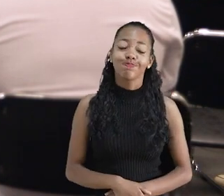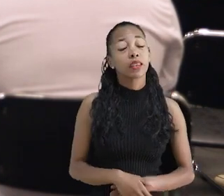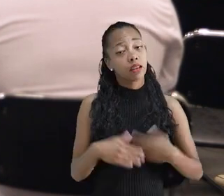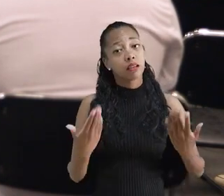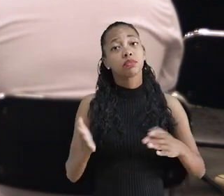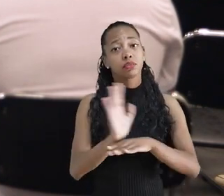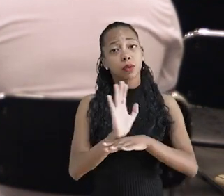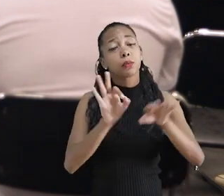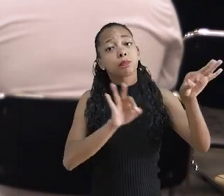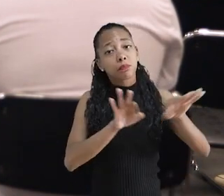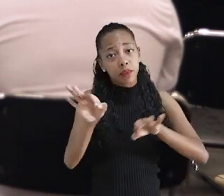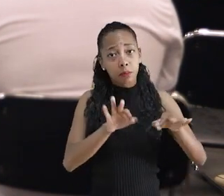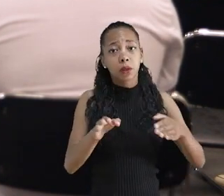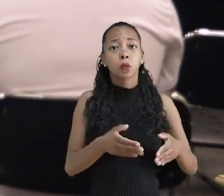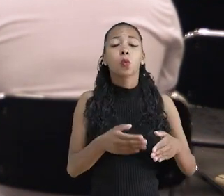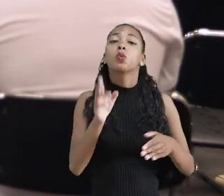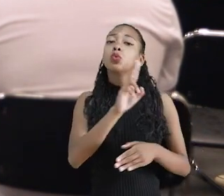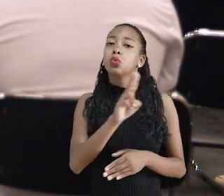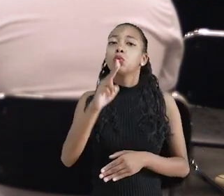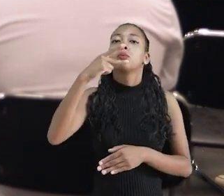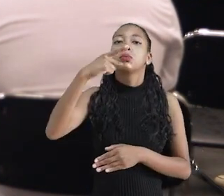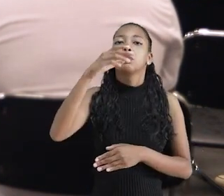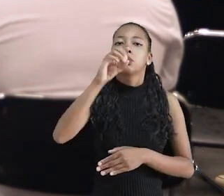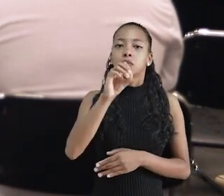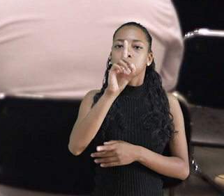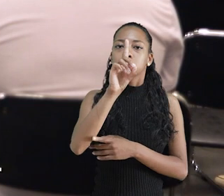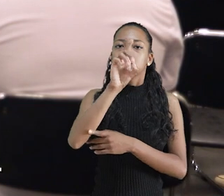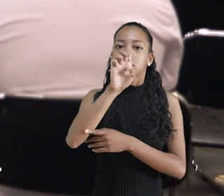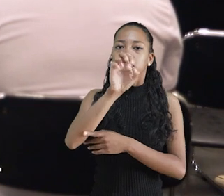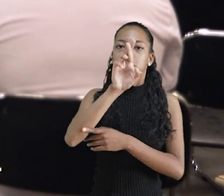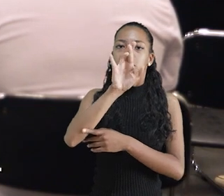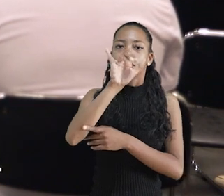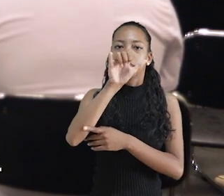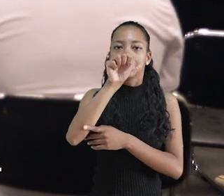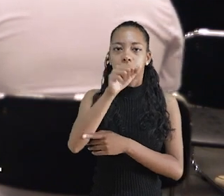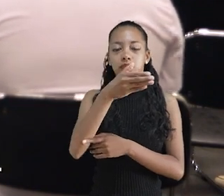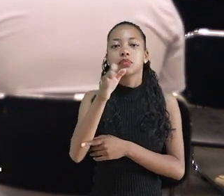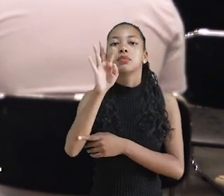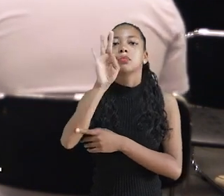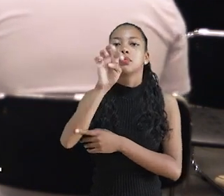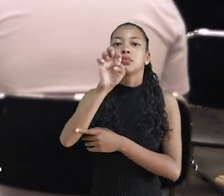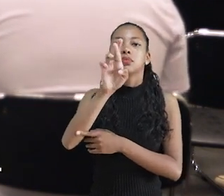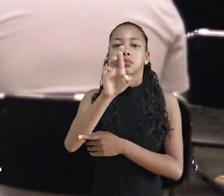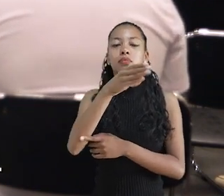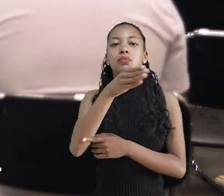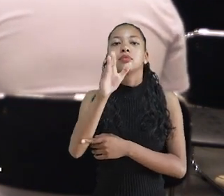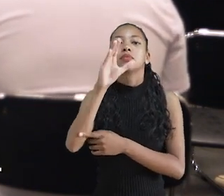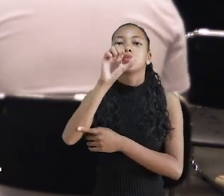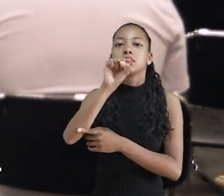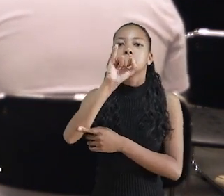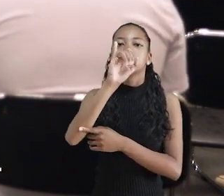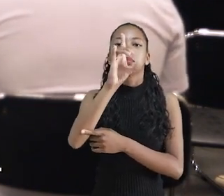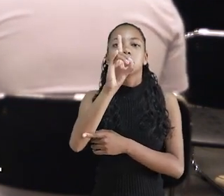minutos chamado poderia ter sido você aonde jovens do bairro dramatizam como se fosse as vítimas falando né